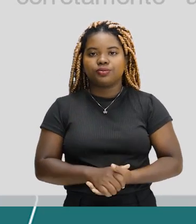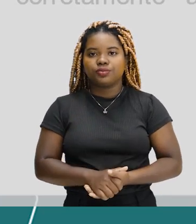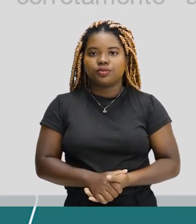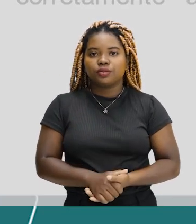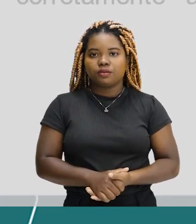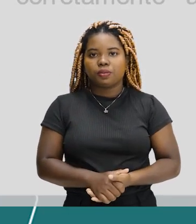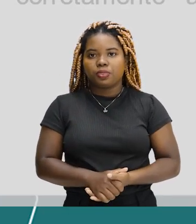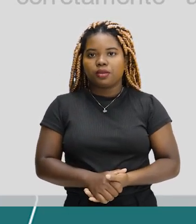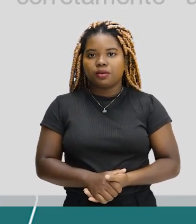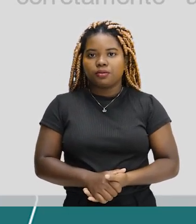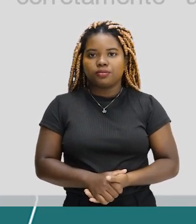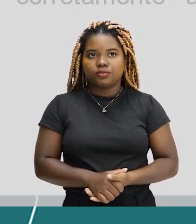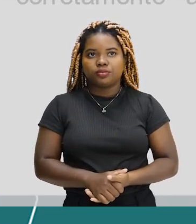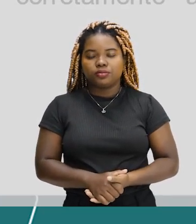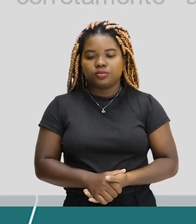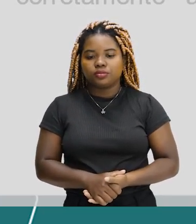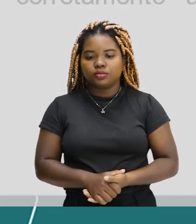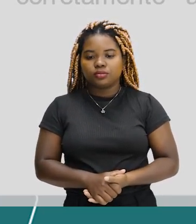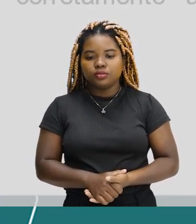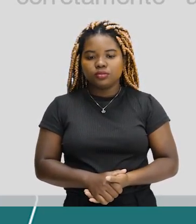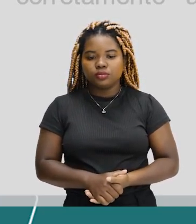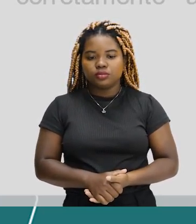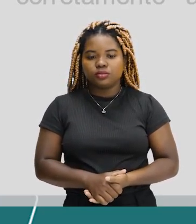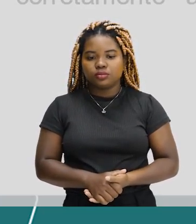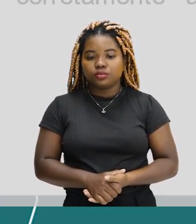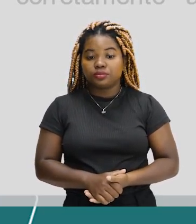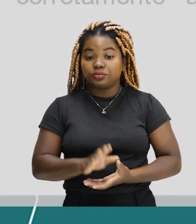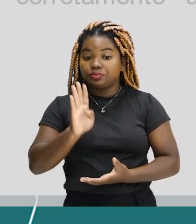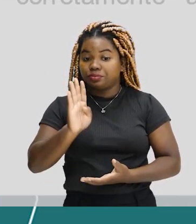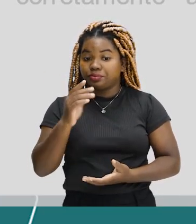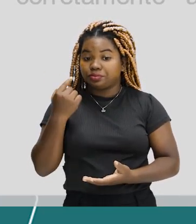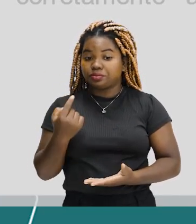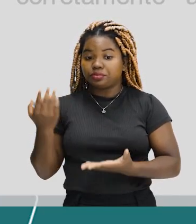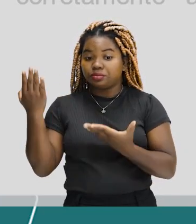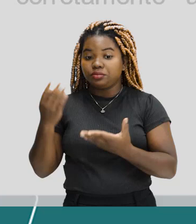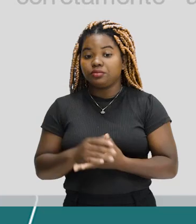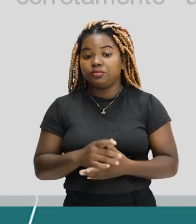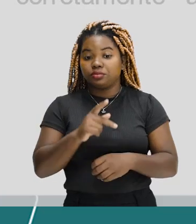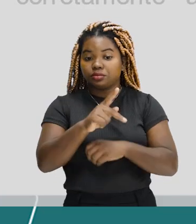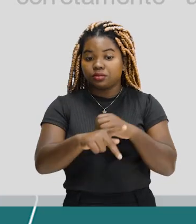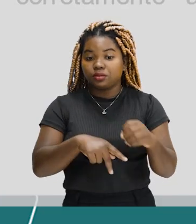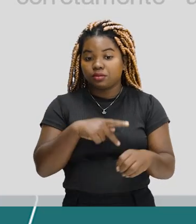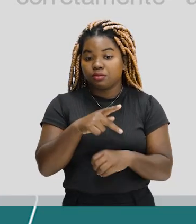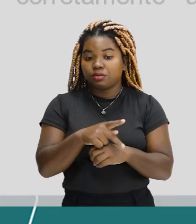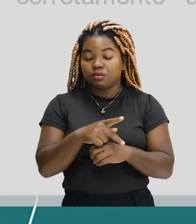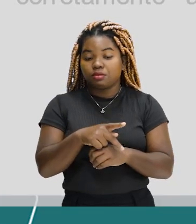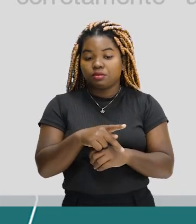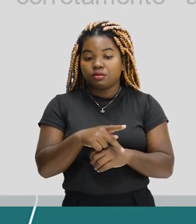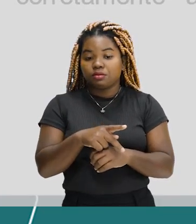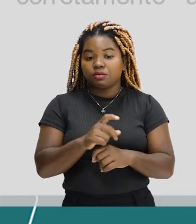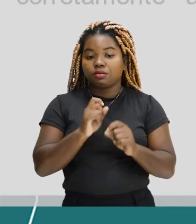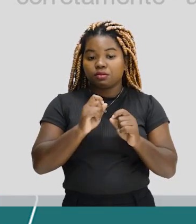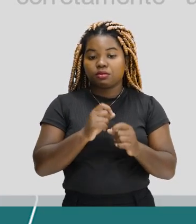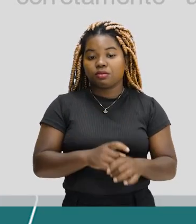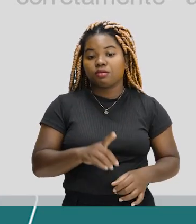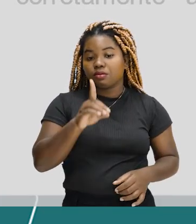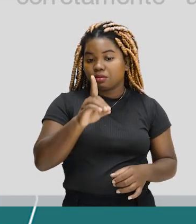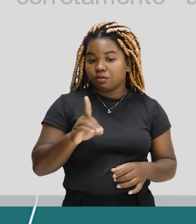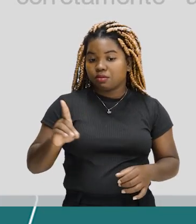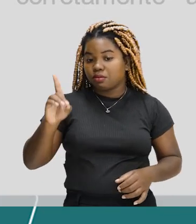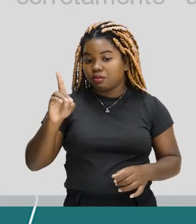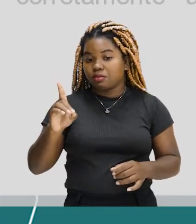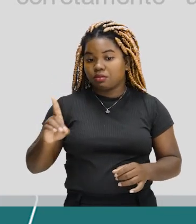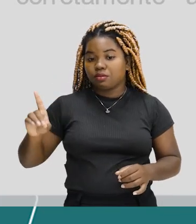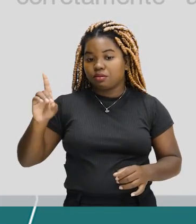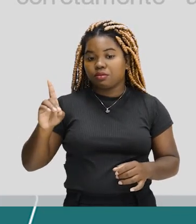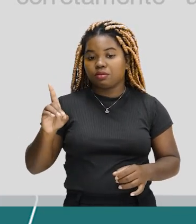vai ser o seguinte. Na letra B ele diz que o próton é down, down e